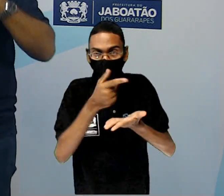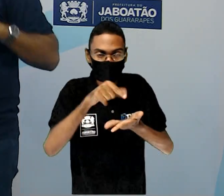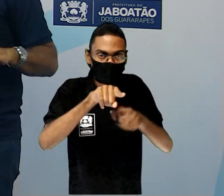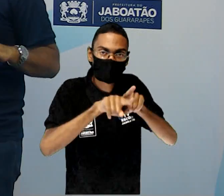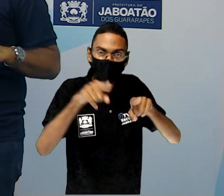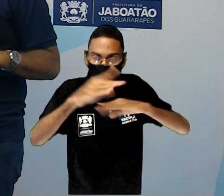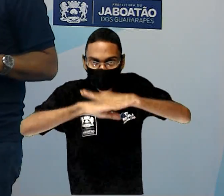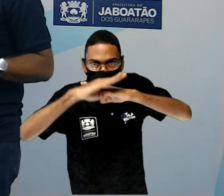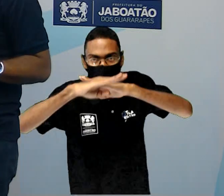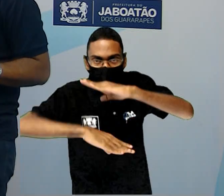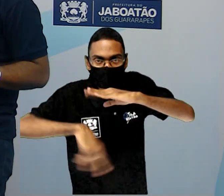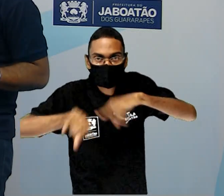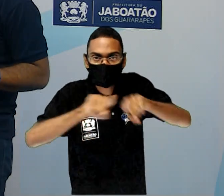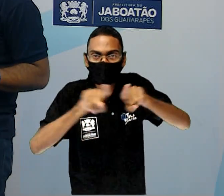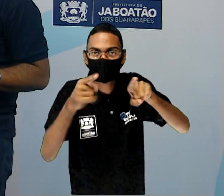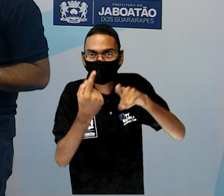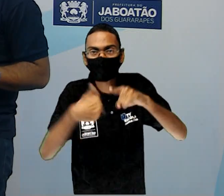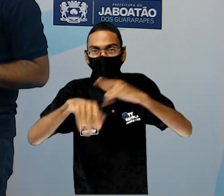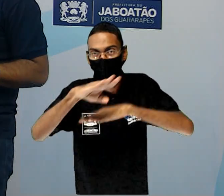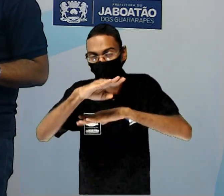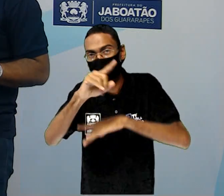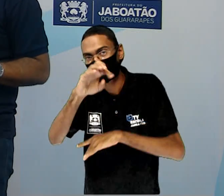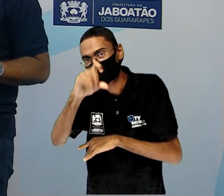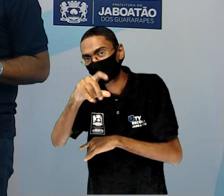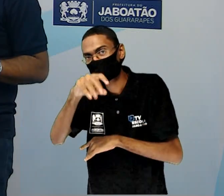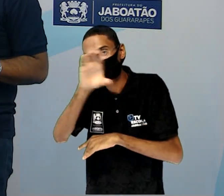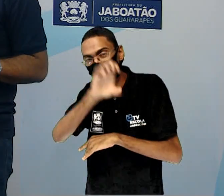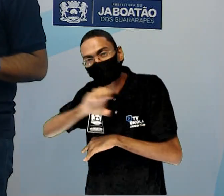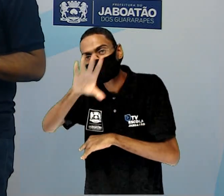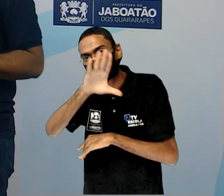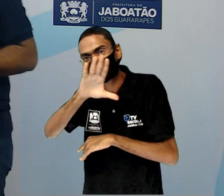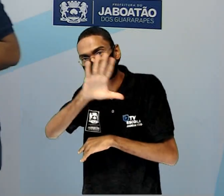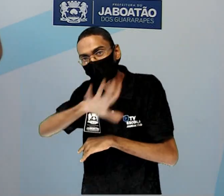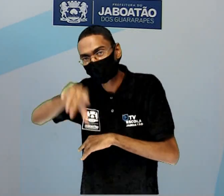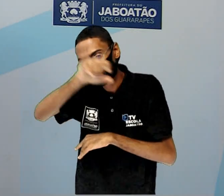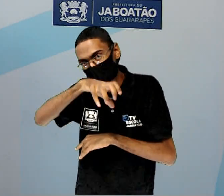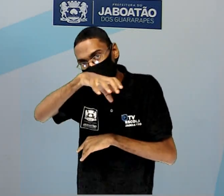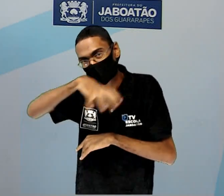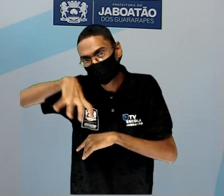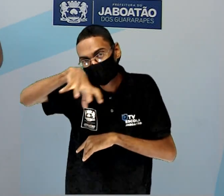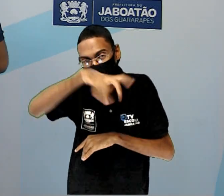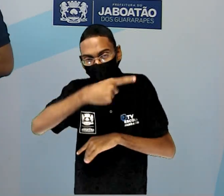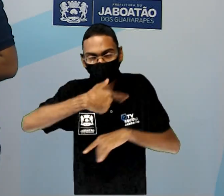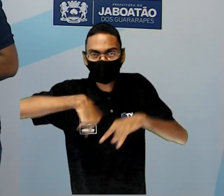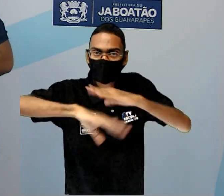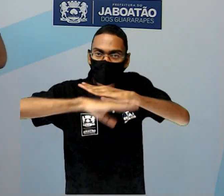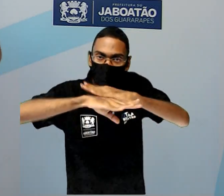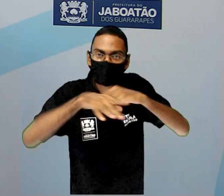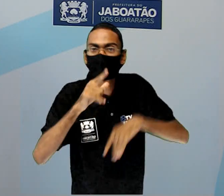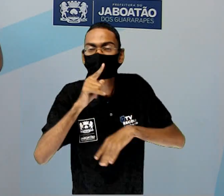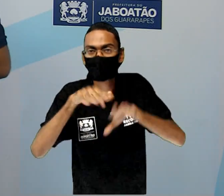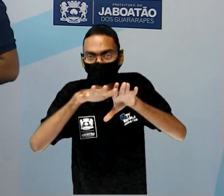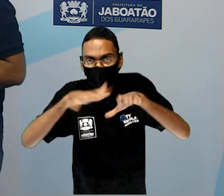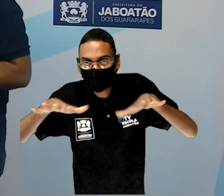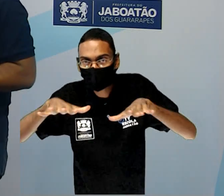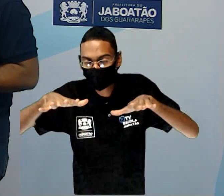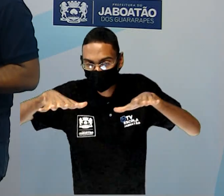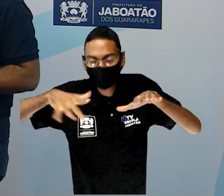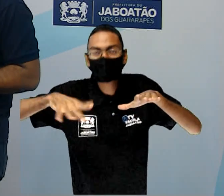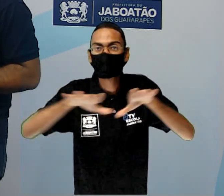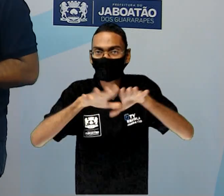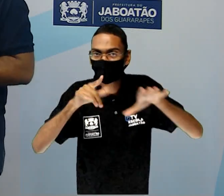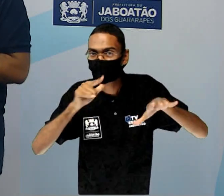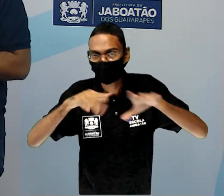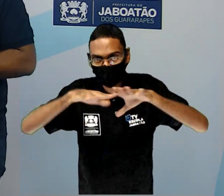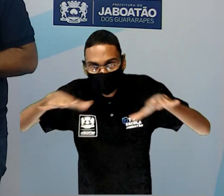no continente, for abaixo do nível do mar, aqui essa linha tracejada aqui, o nível do mar. Se for abaixo do nível do